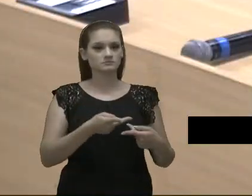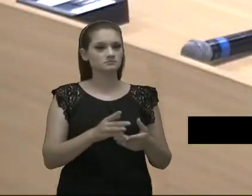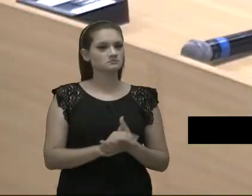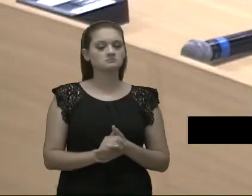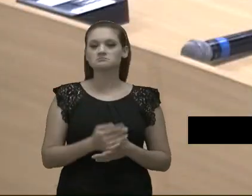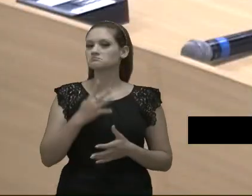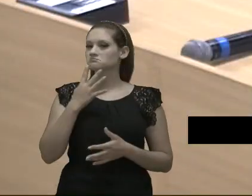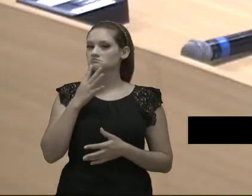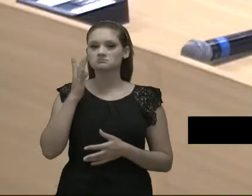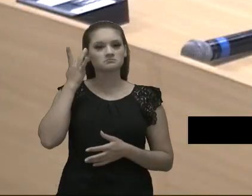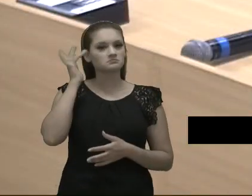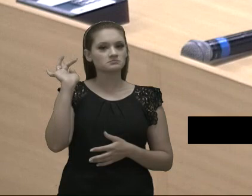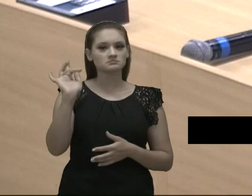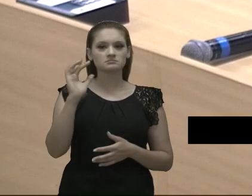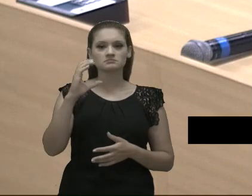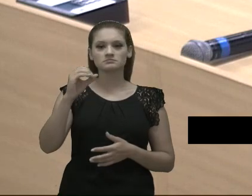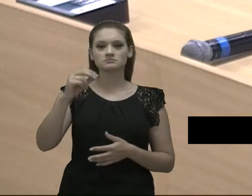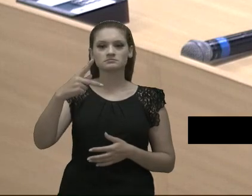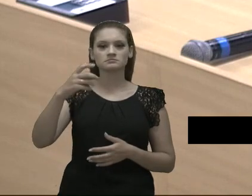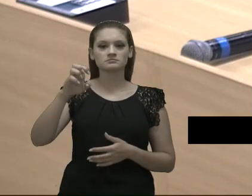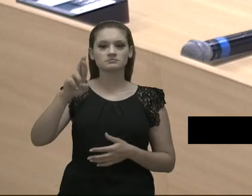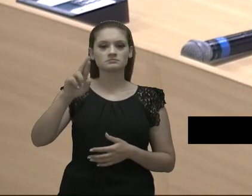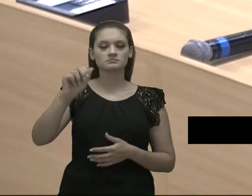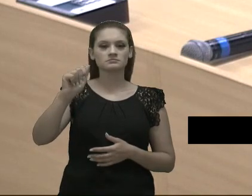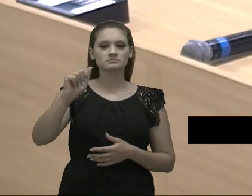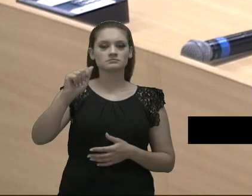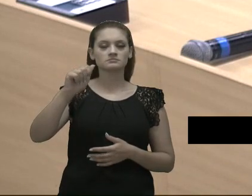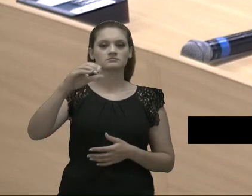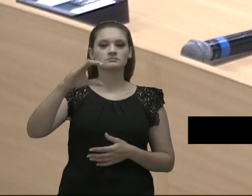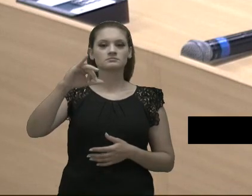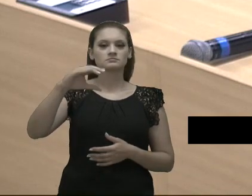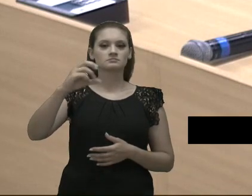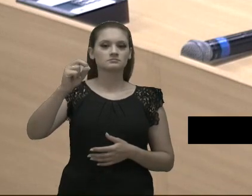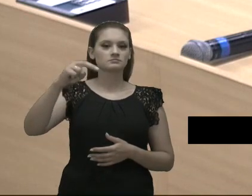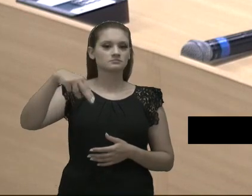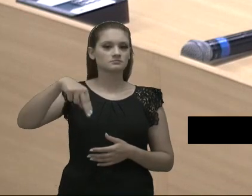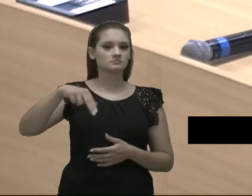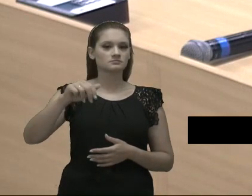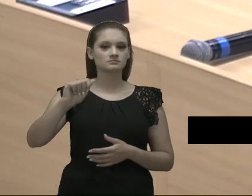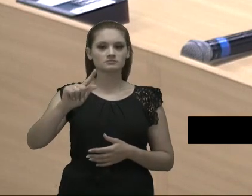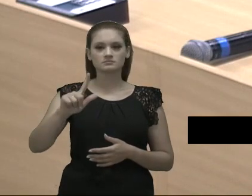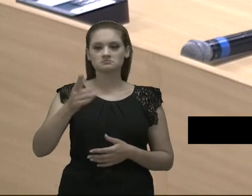Desconheço, porque o meu operacional, então, a respeito disso, eu não tenho informações.